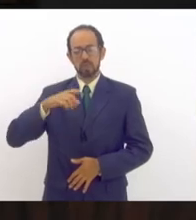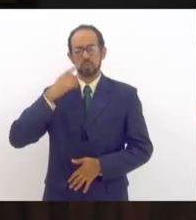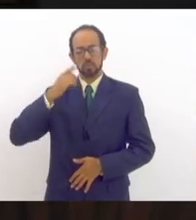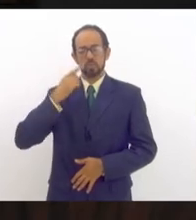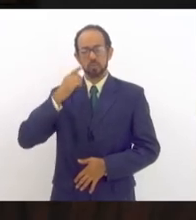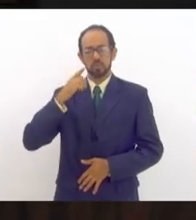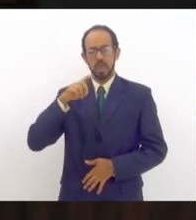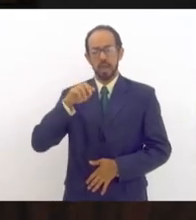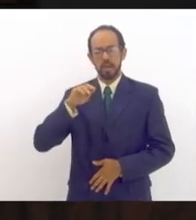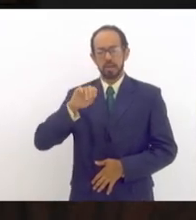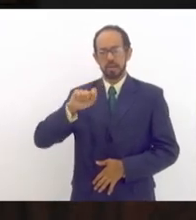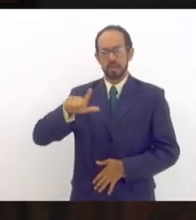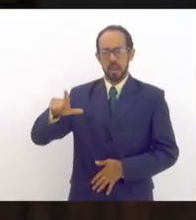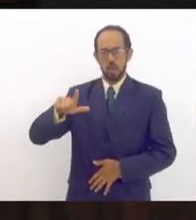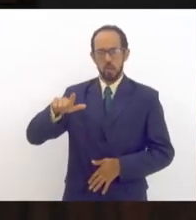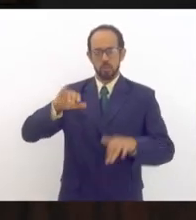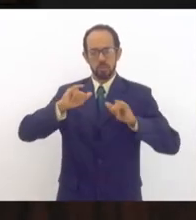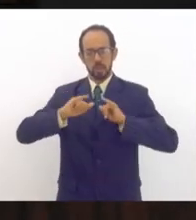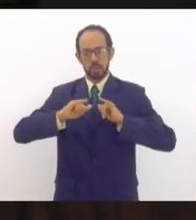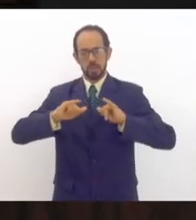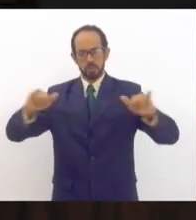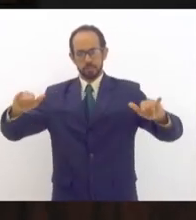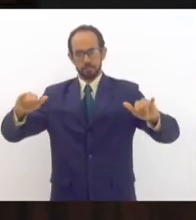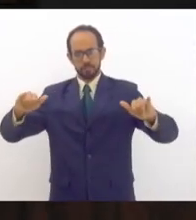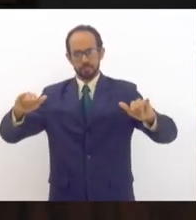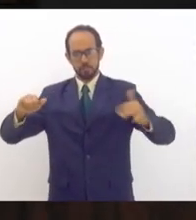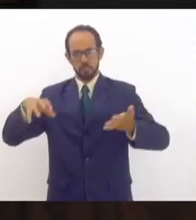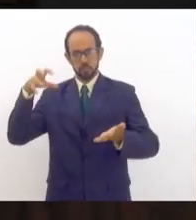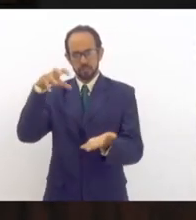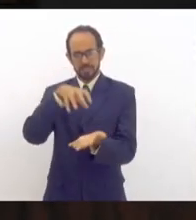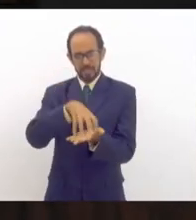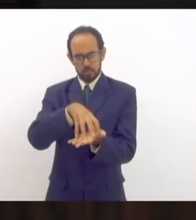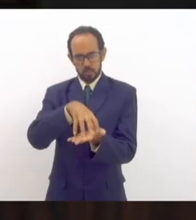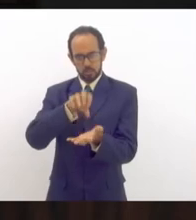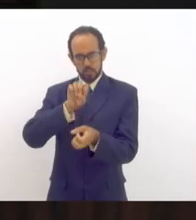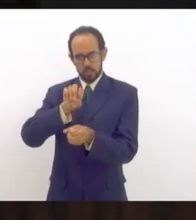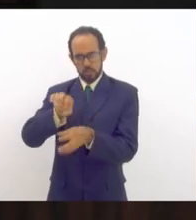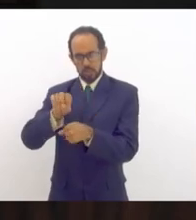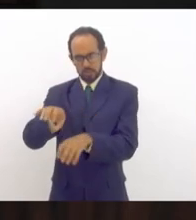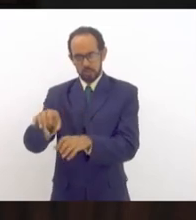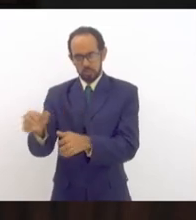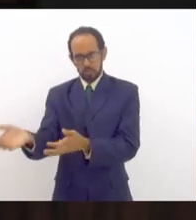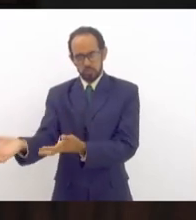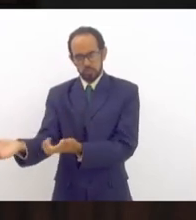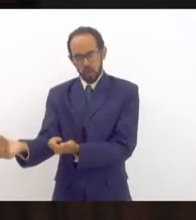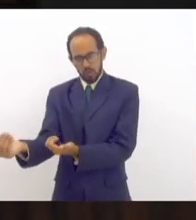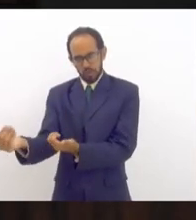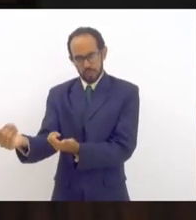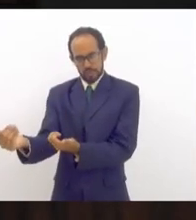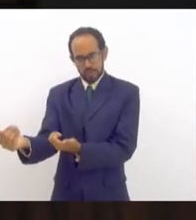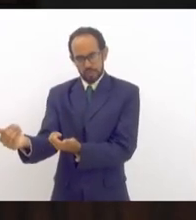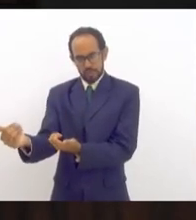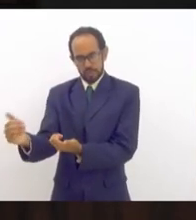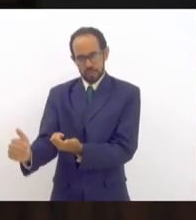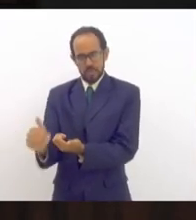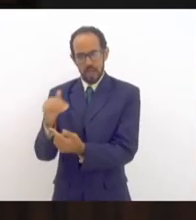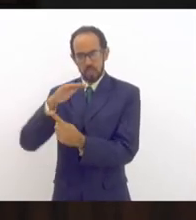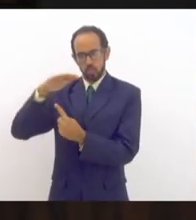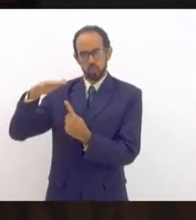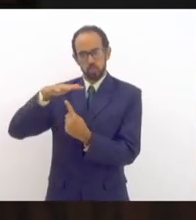que dispõe sobre a divulgação do Centro de Educação de Jovens e Adultos Sérgio